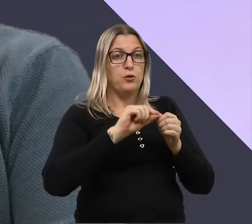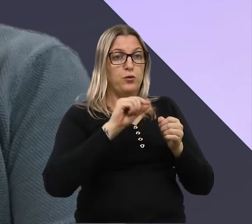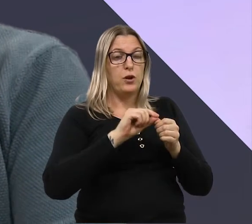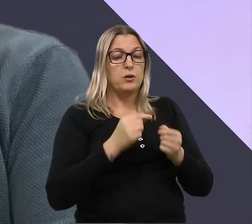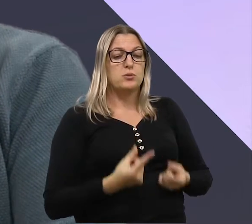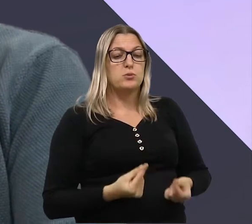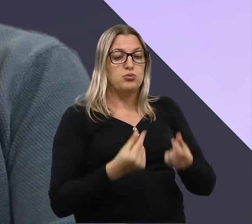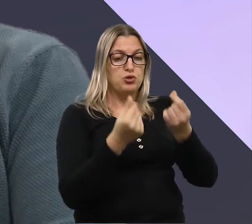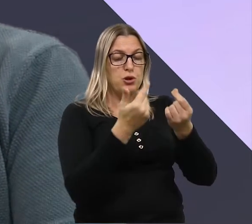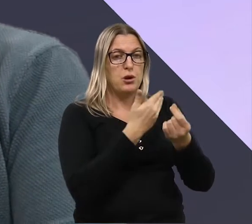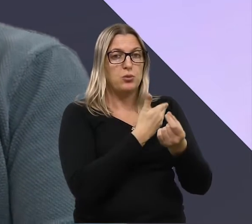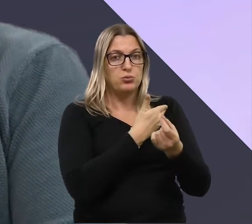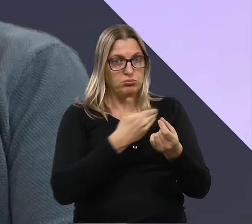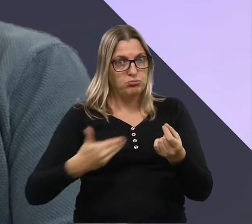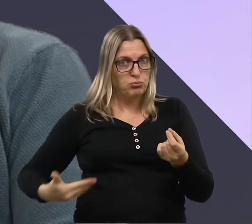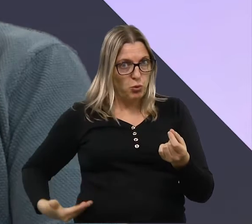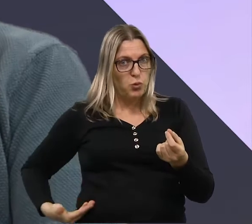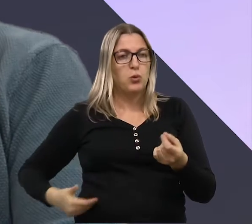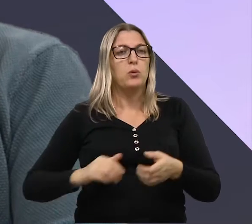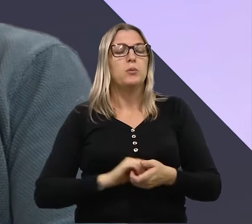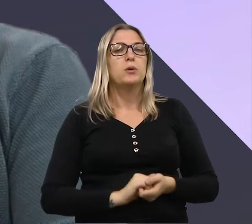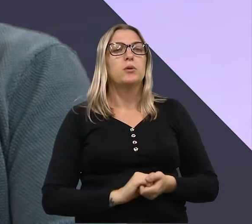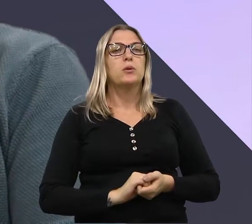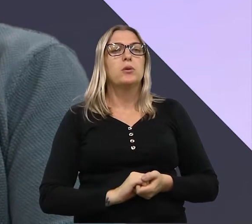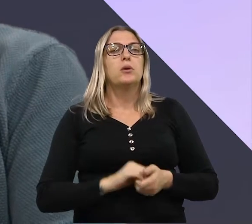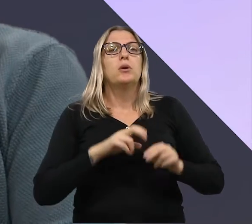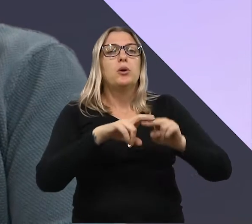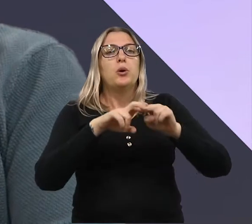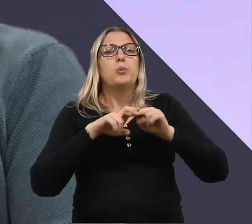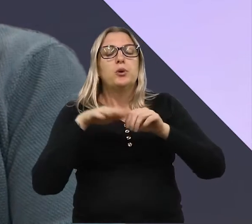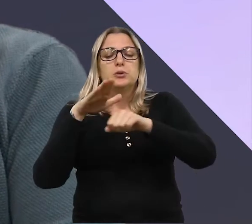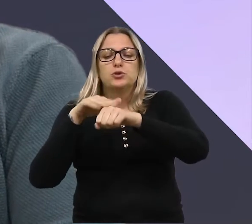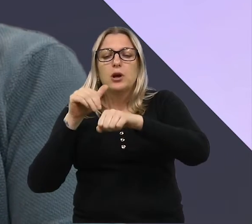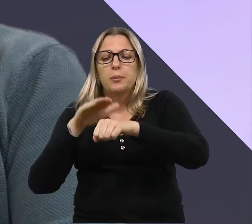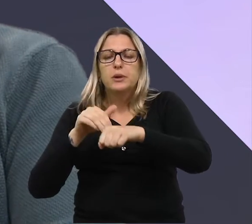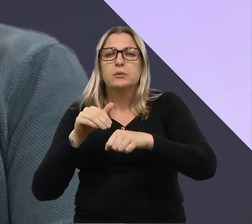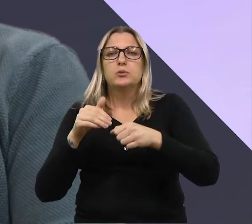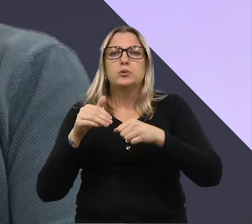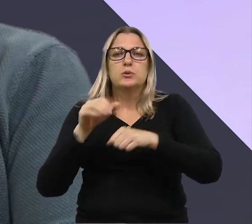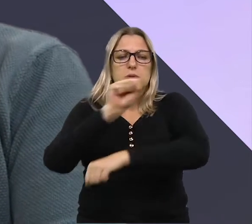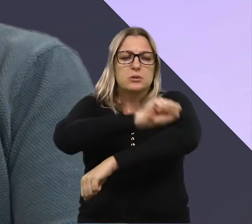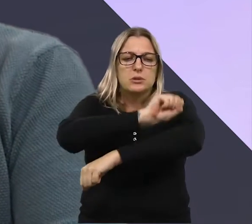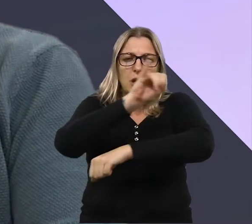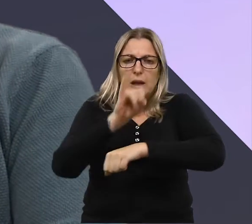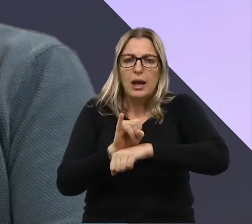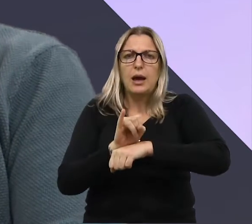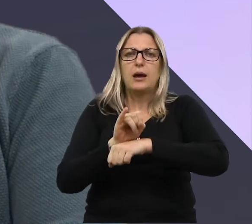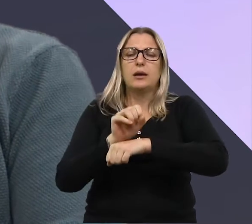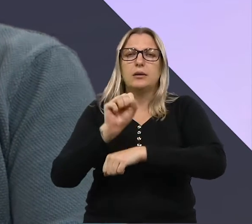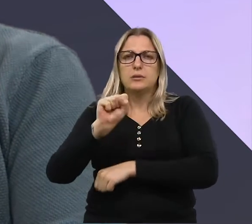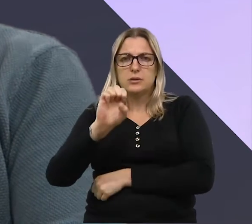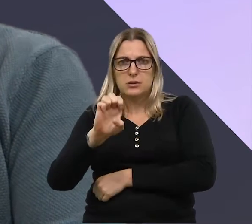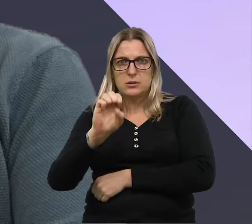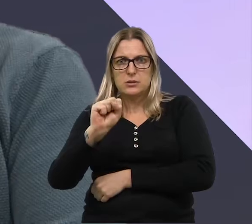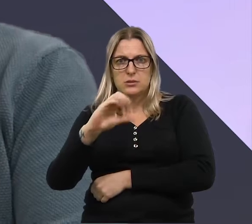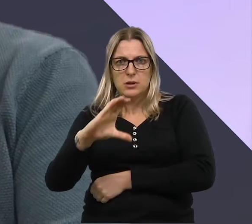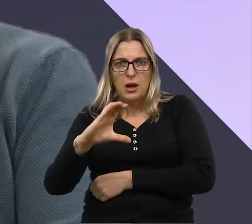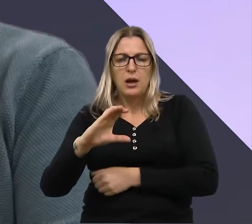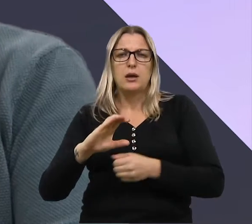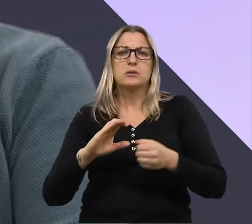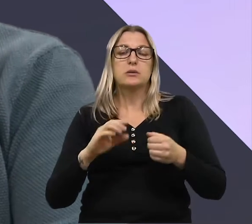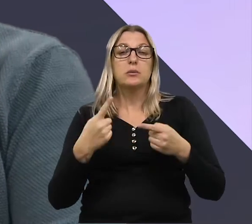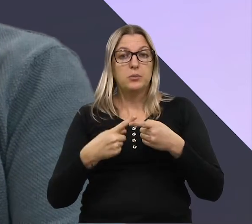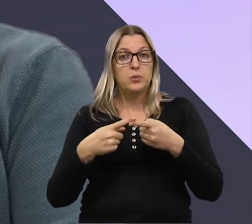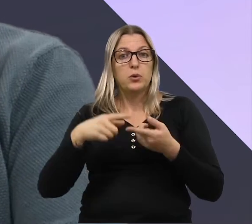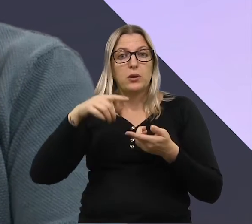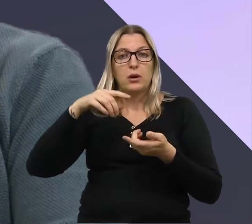recurso do município a reforma por isso que nós chamamos a todo o sistema S de Senai CS que também é essas empresas as entidades também